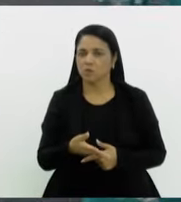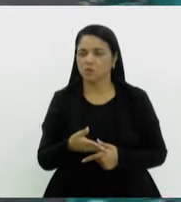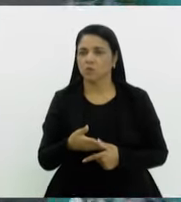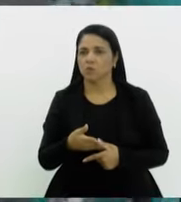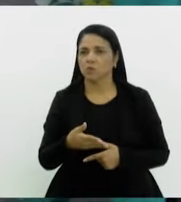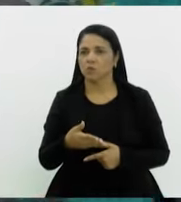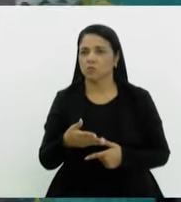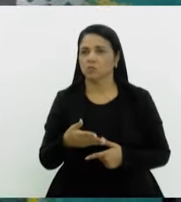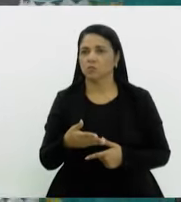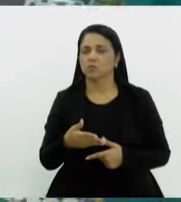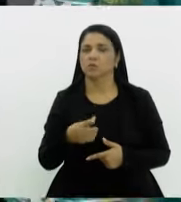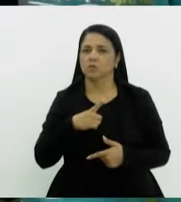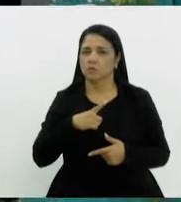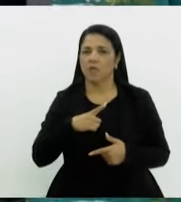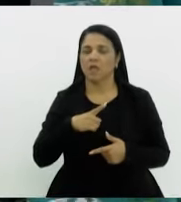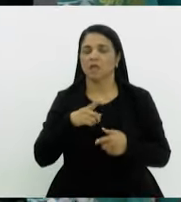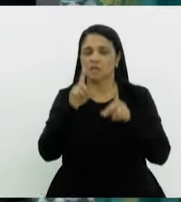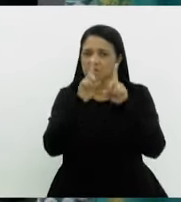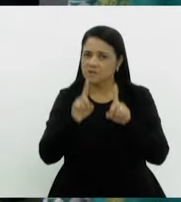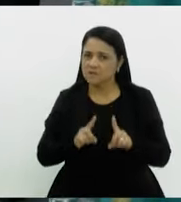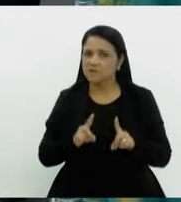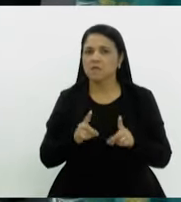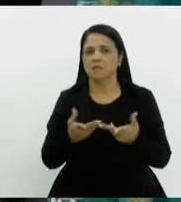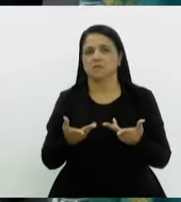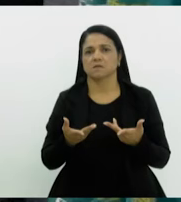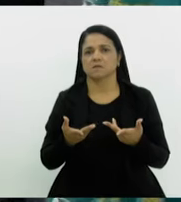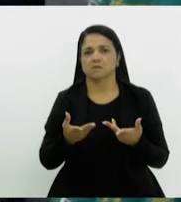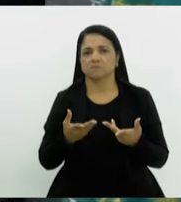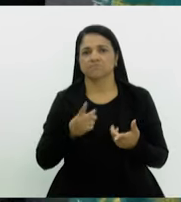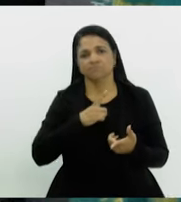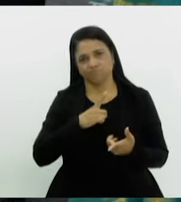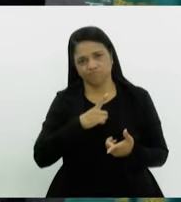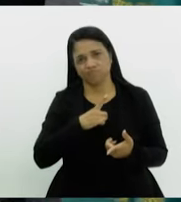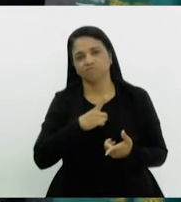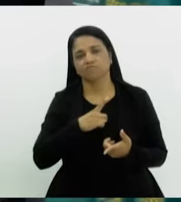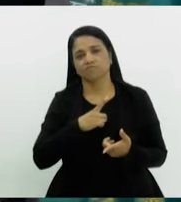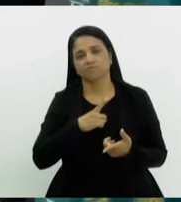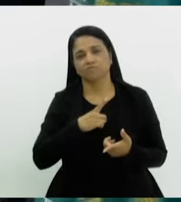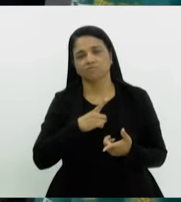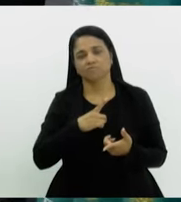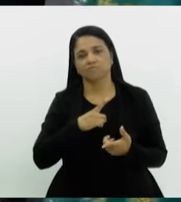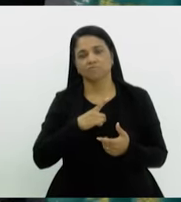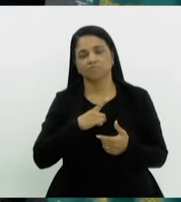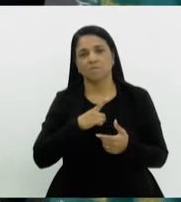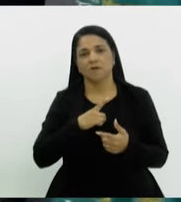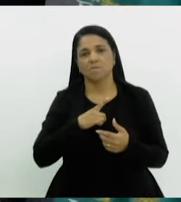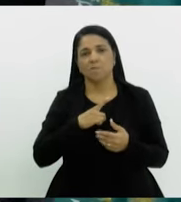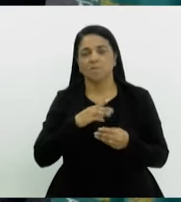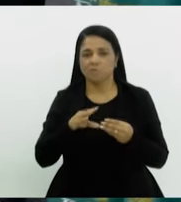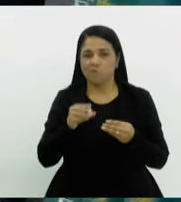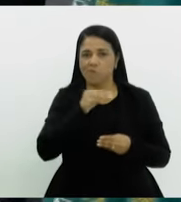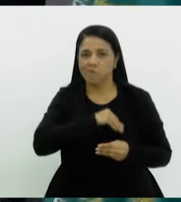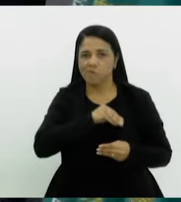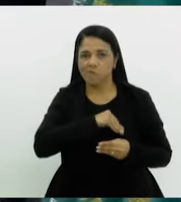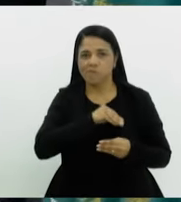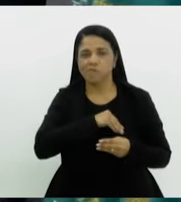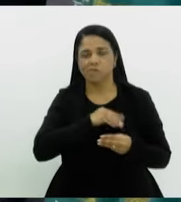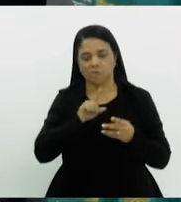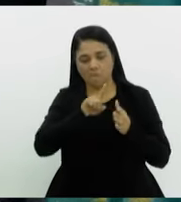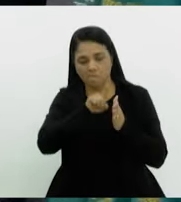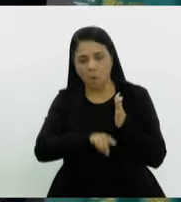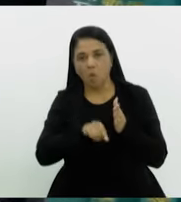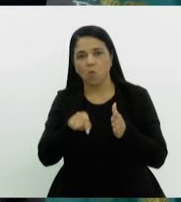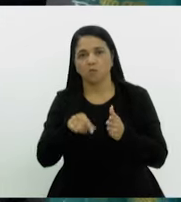enfim, algum tipo de deficiência, e elas tiveram ali uma distorção enorme nas suas pensões.